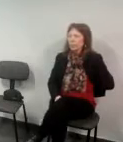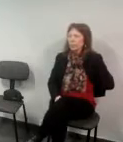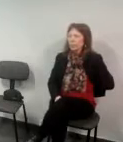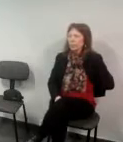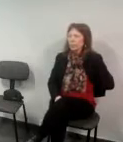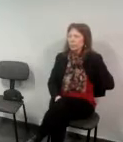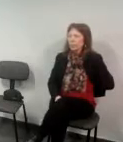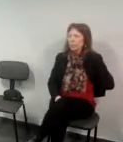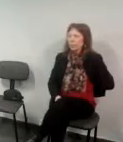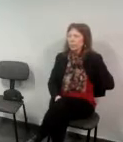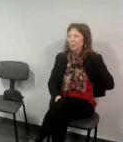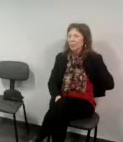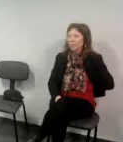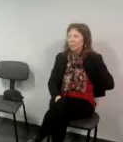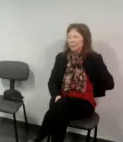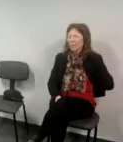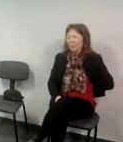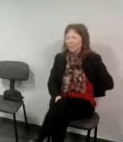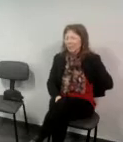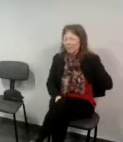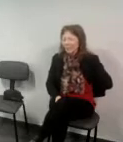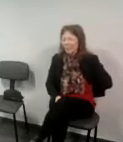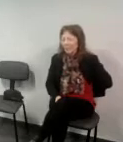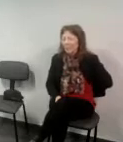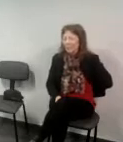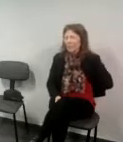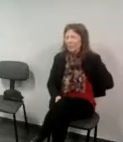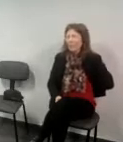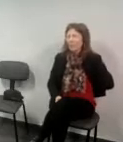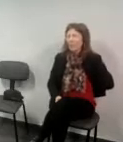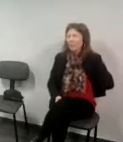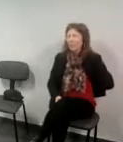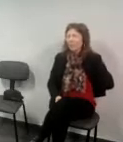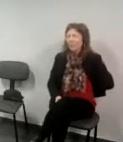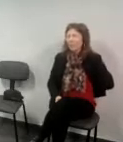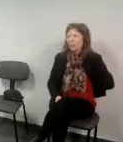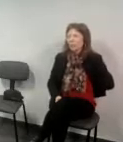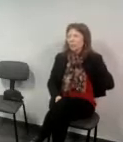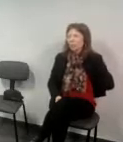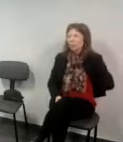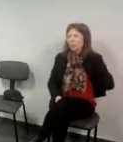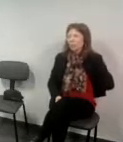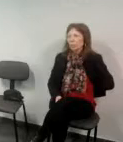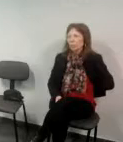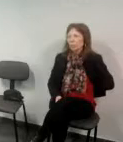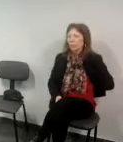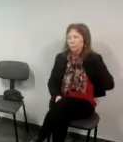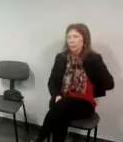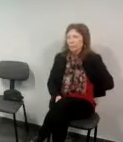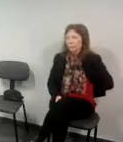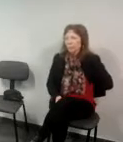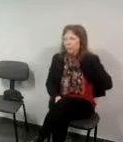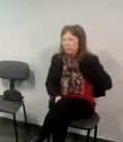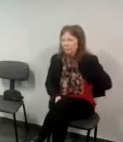e baixava. E aí depois ele dela, que ela mudou. Ela ia reclamando da dor de cabeça, ela fez dor de cabeça, que ela tomava remédios